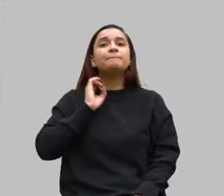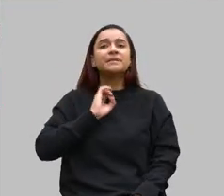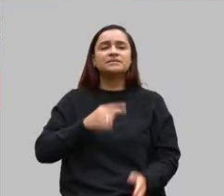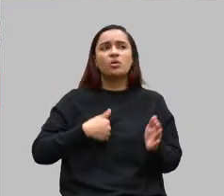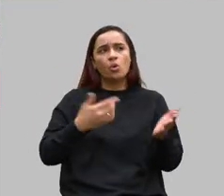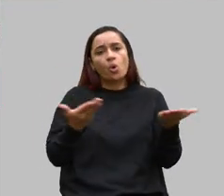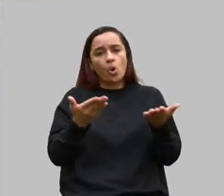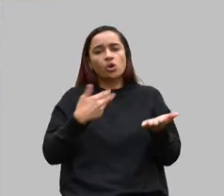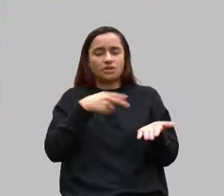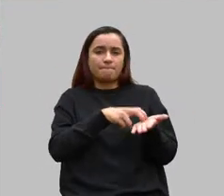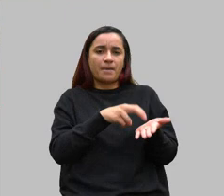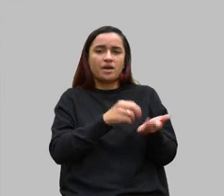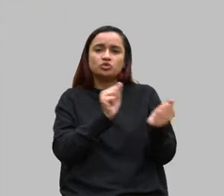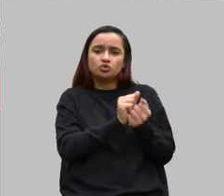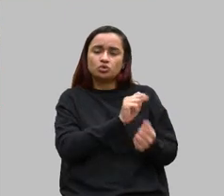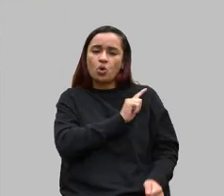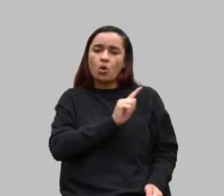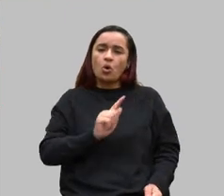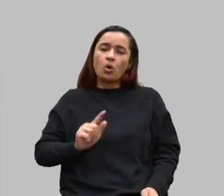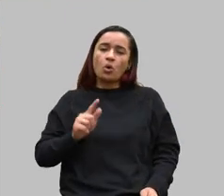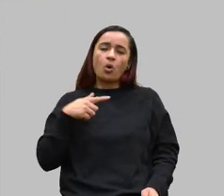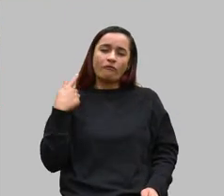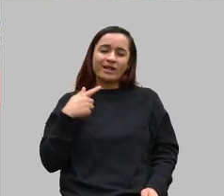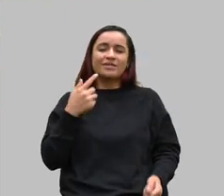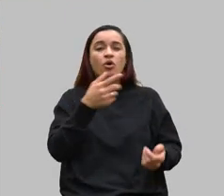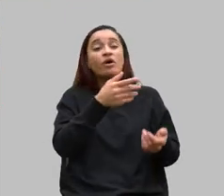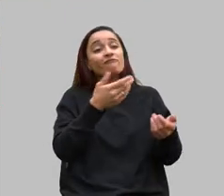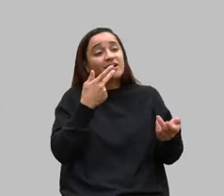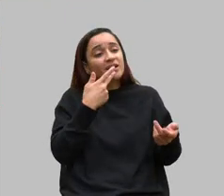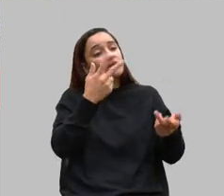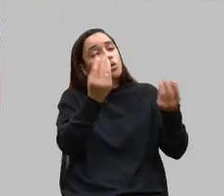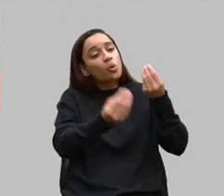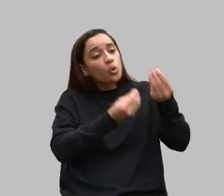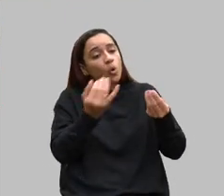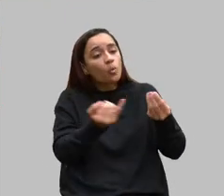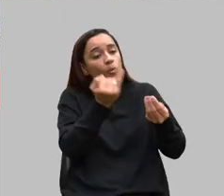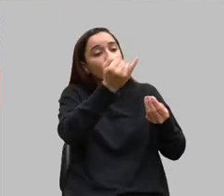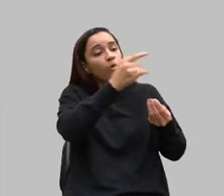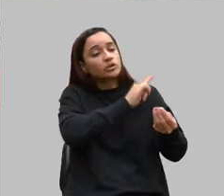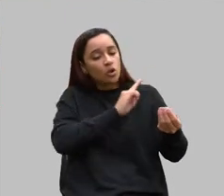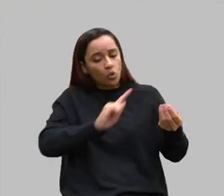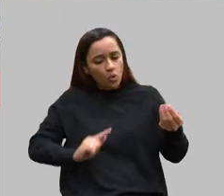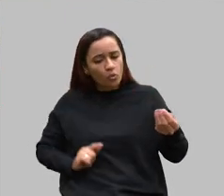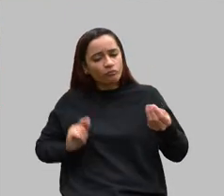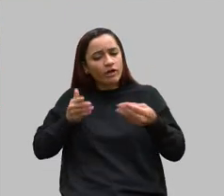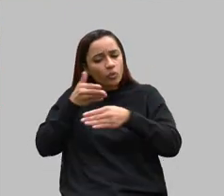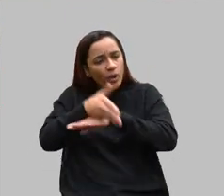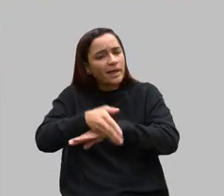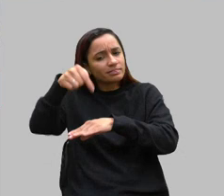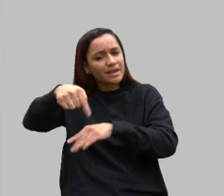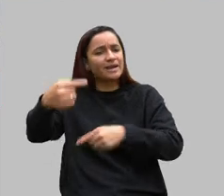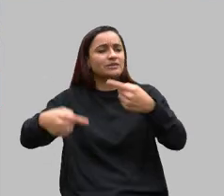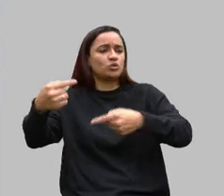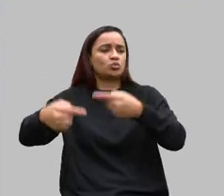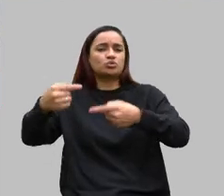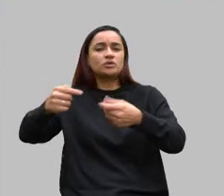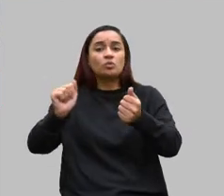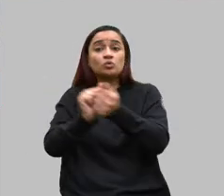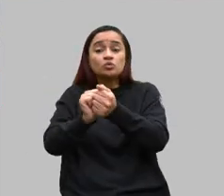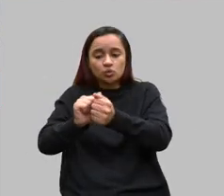governador falei com ele da importância do governo entrar de forma mais incisiva nessa discussão ao lado da